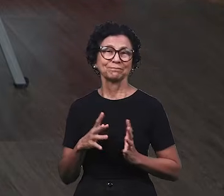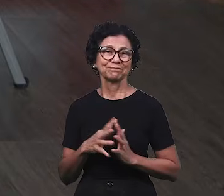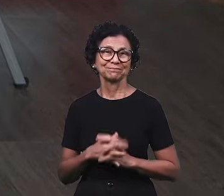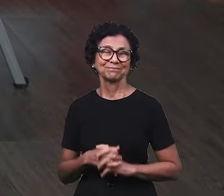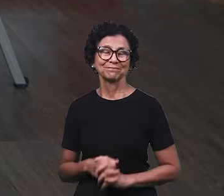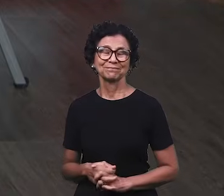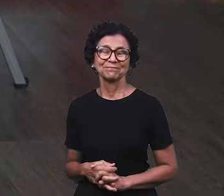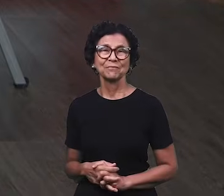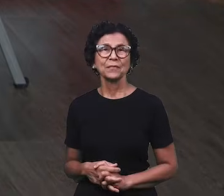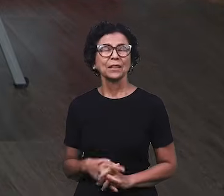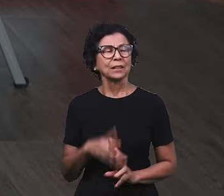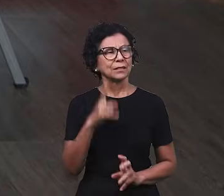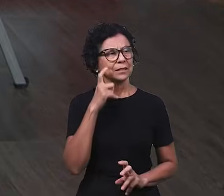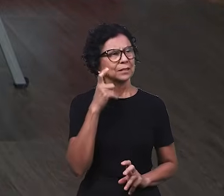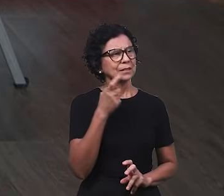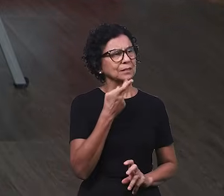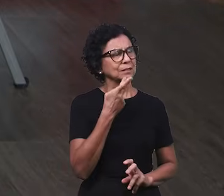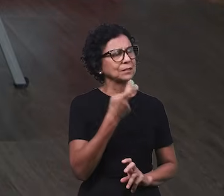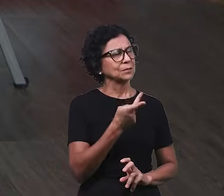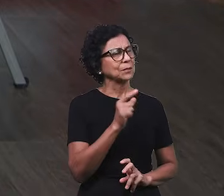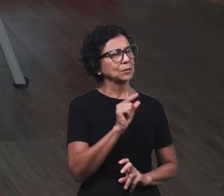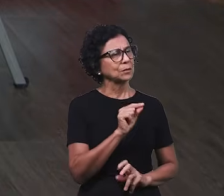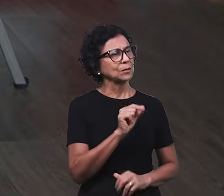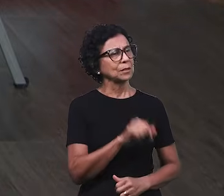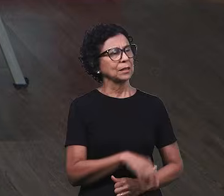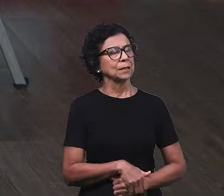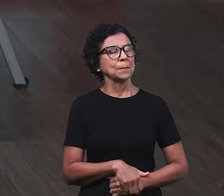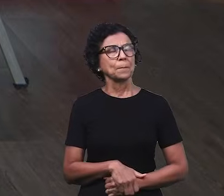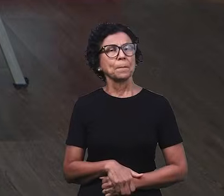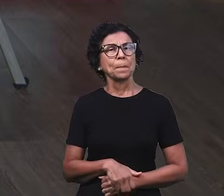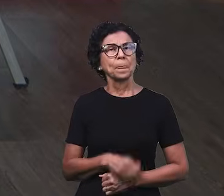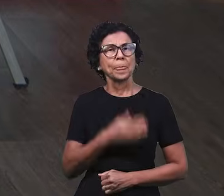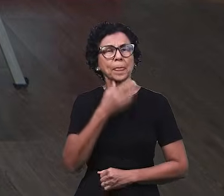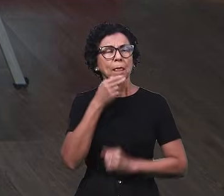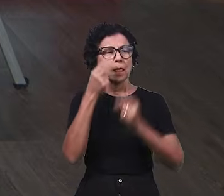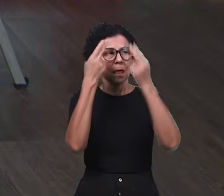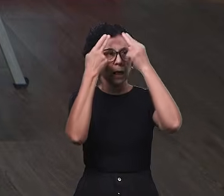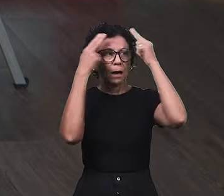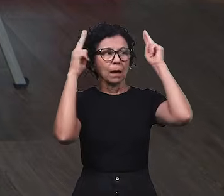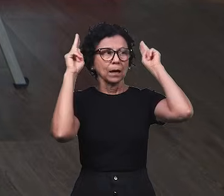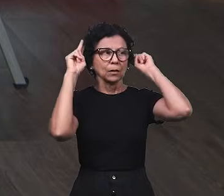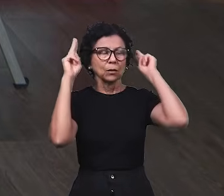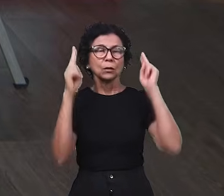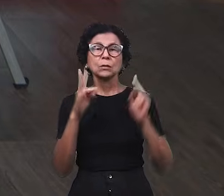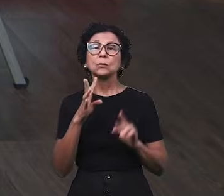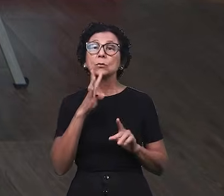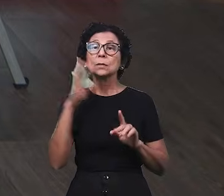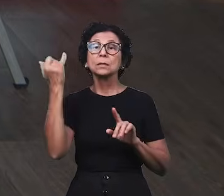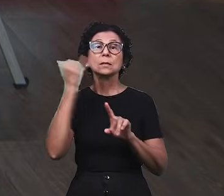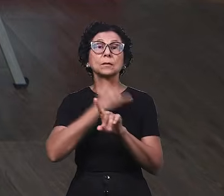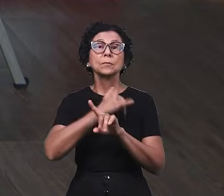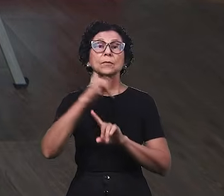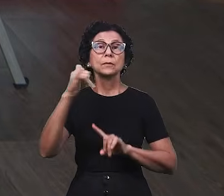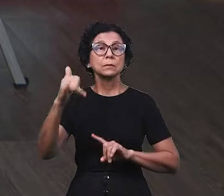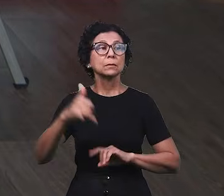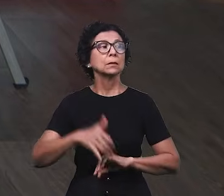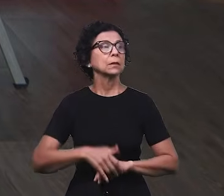interessante que o pastor Eduardo falou. É interessante que Herodes, ele conhecia a